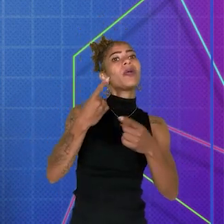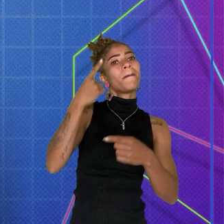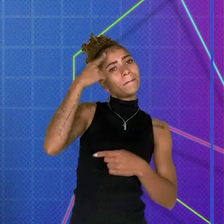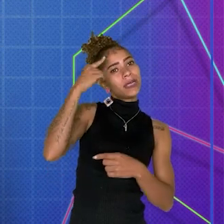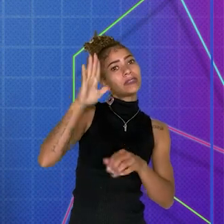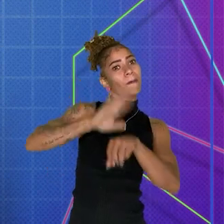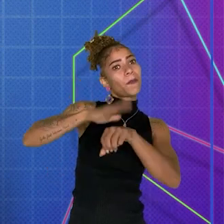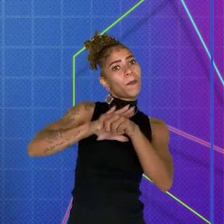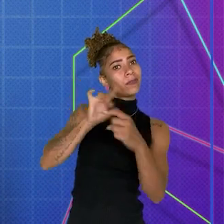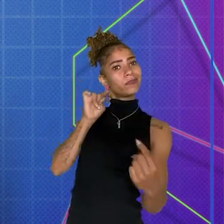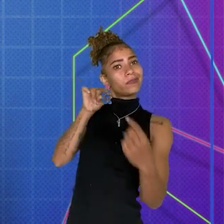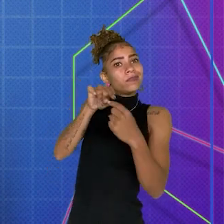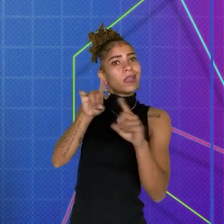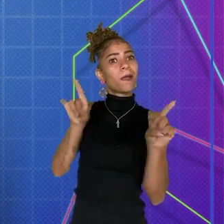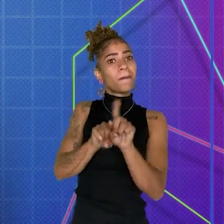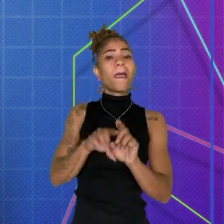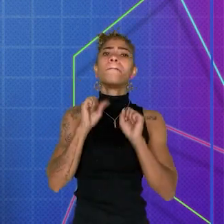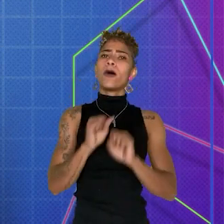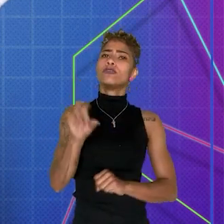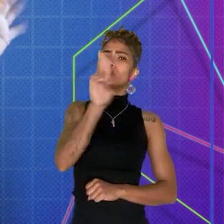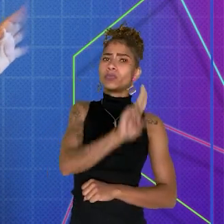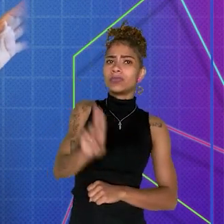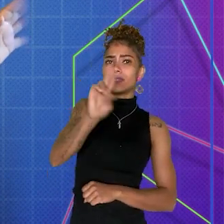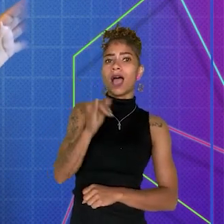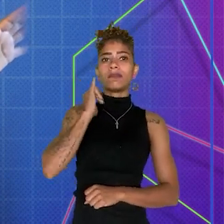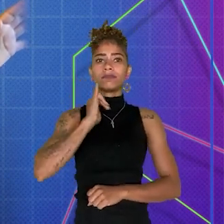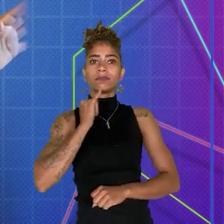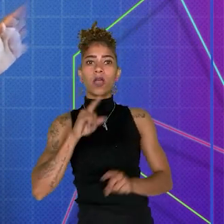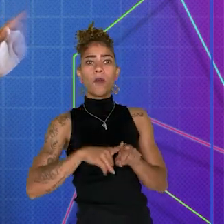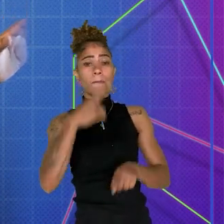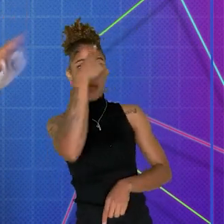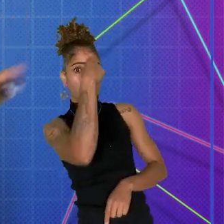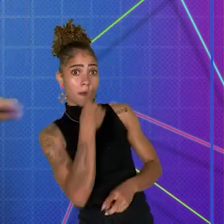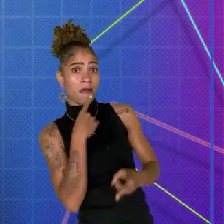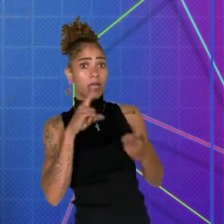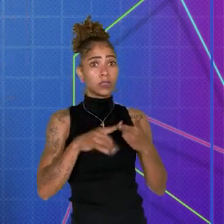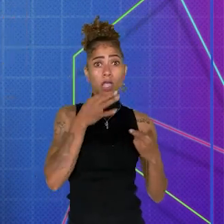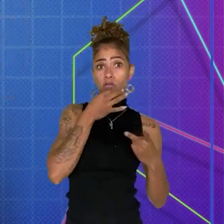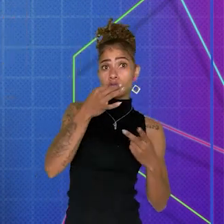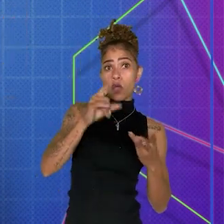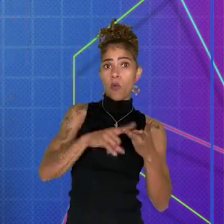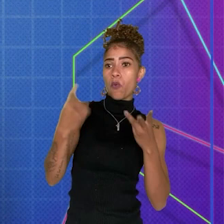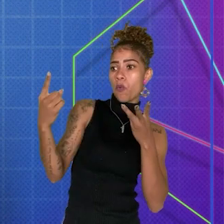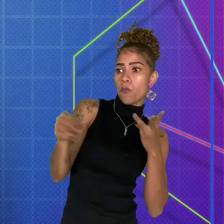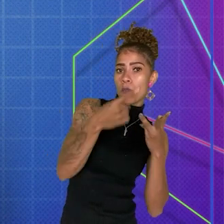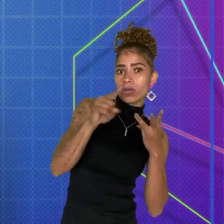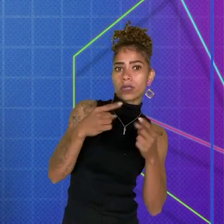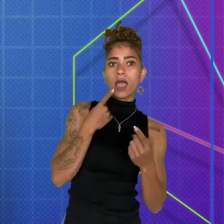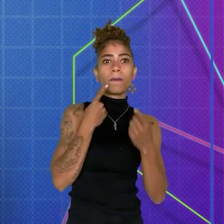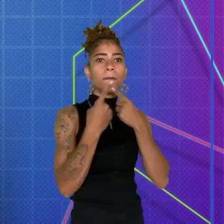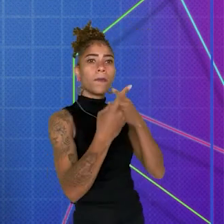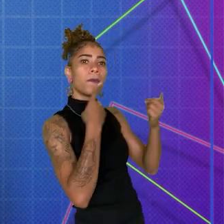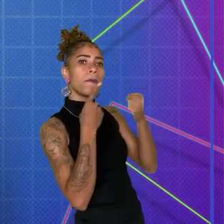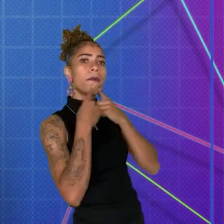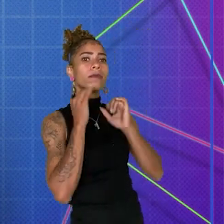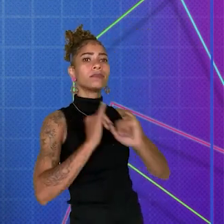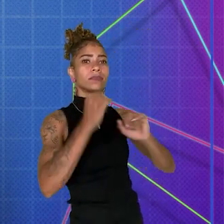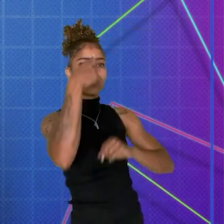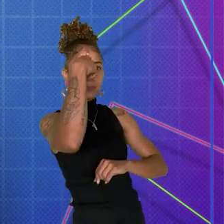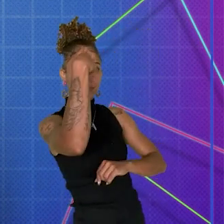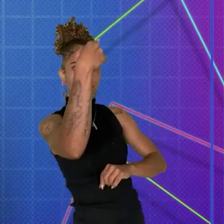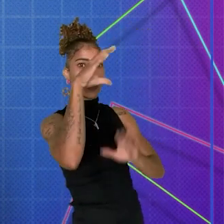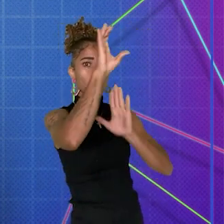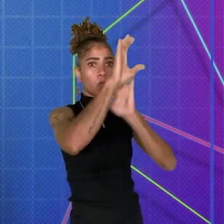desenvolva sua própria narrativa. Esses jogos também podem utilizar recursos narrativos como imagens, som, música e diálogos